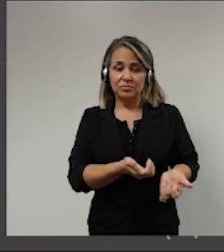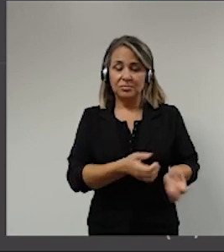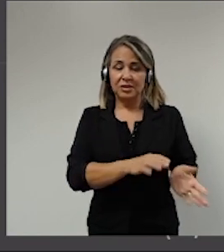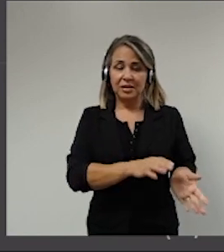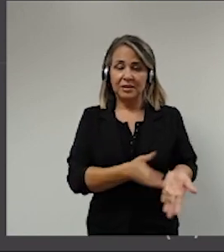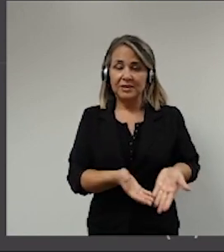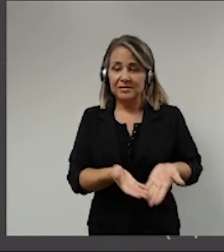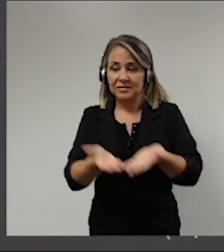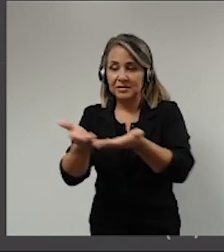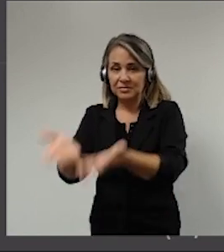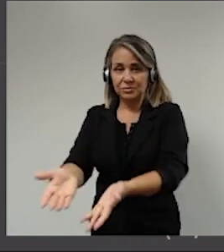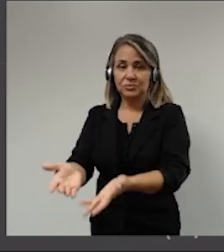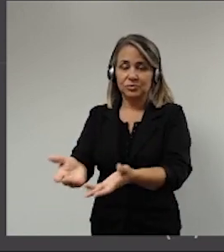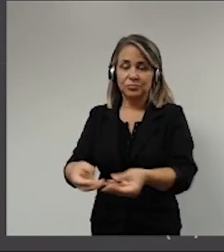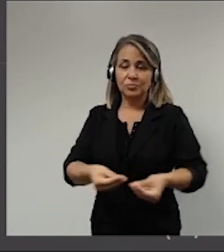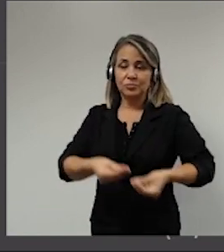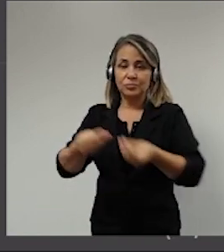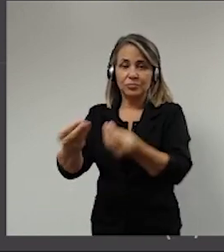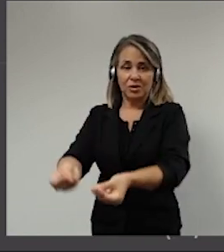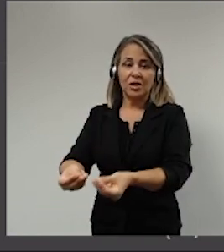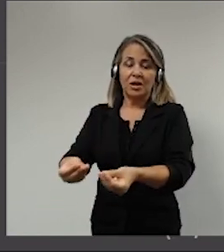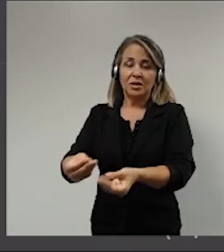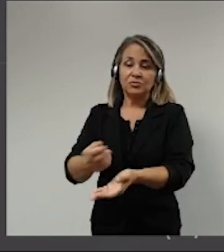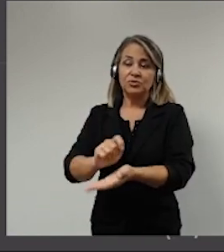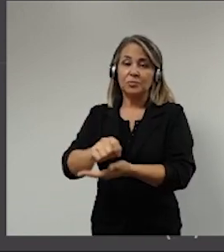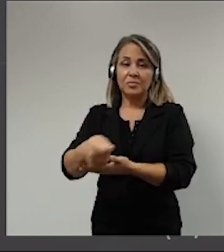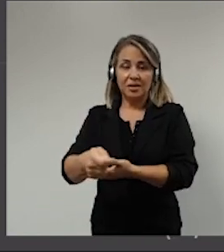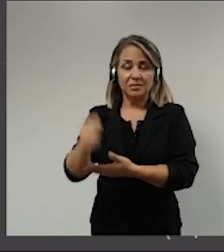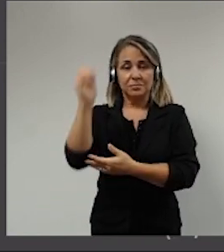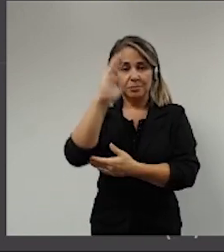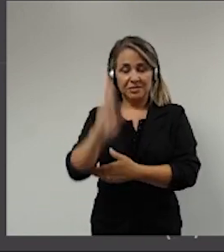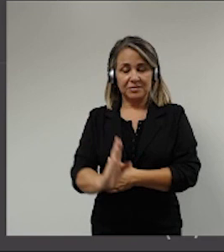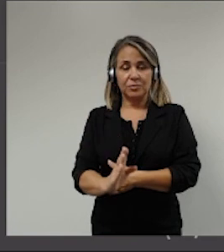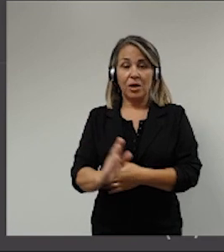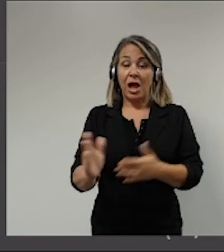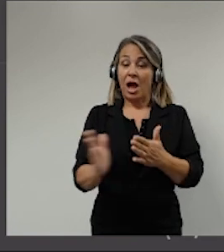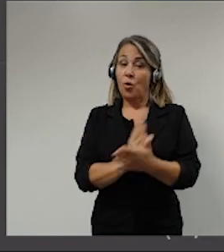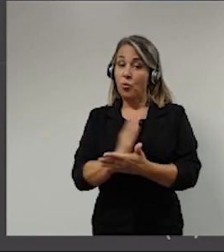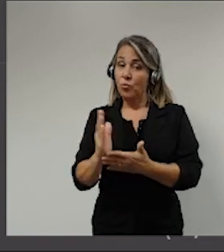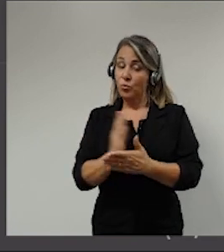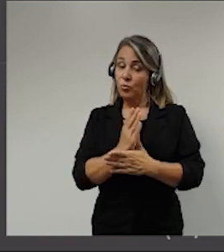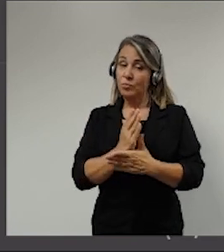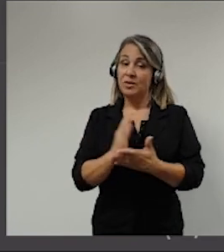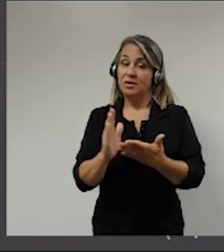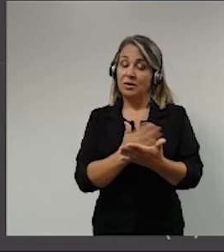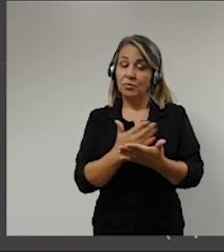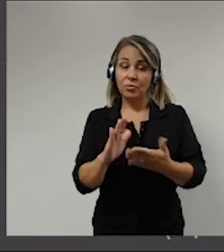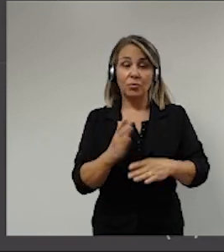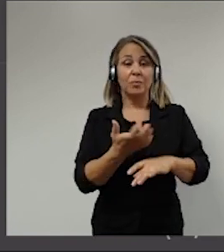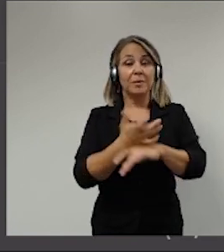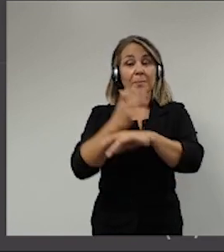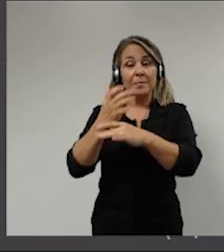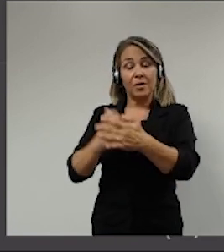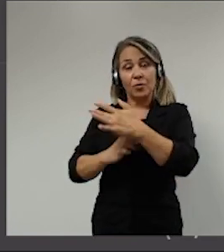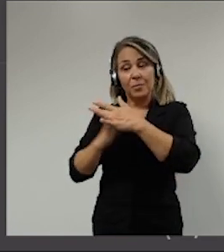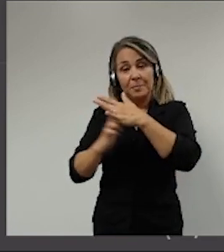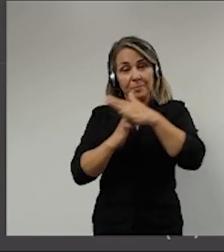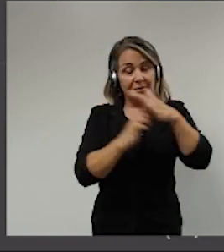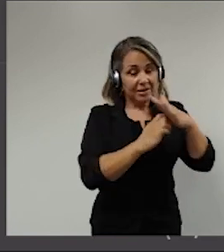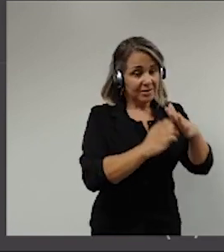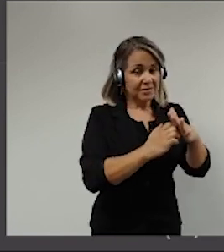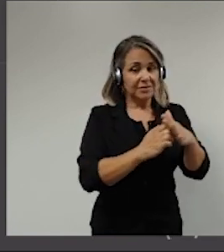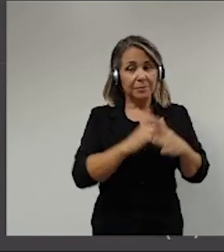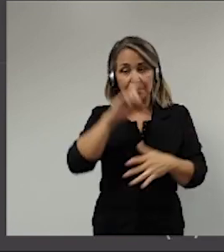marcas para o Brasil, ou seja, alguma empresa depositou a marca em outro país signatário do Protocolo de Madrid e pediu